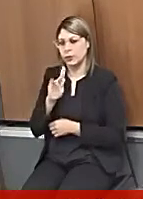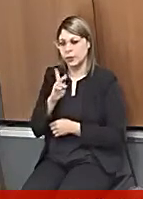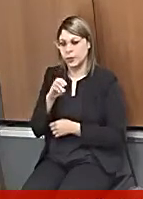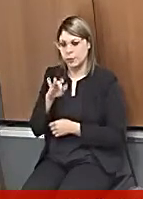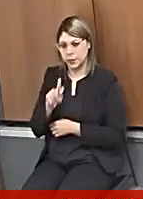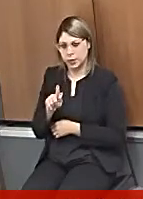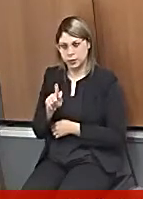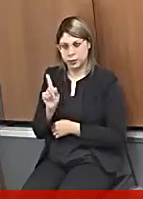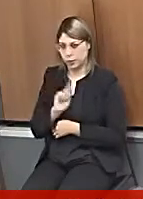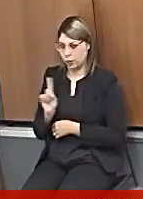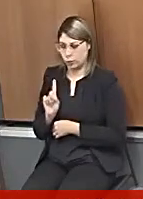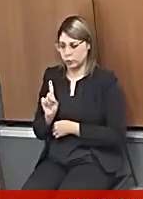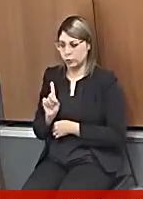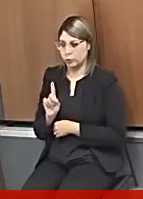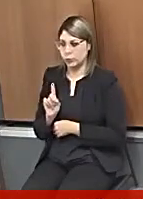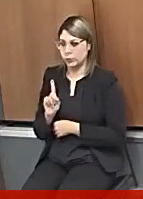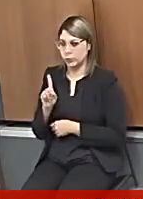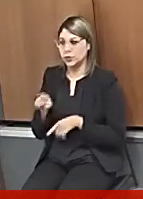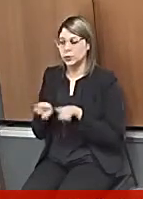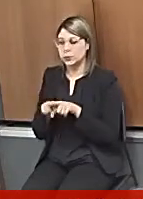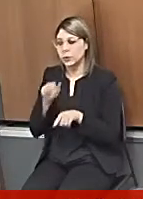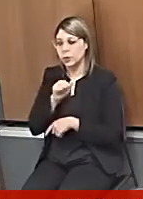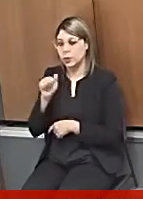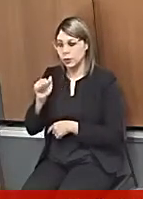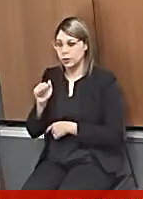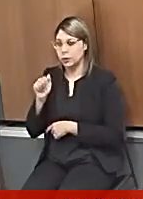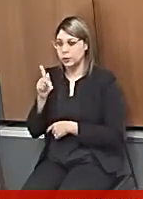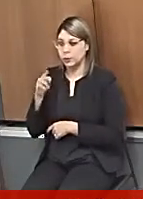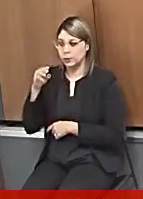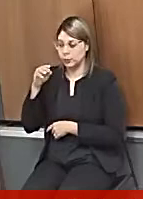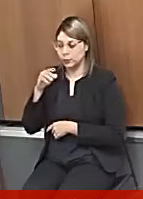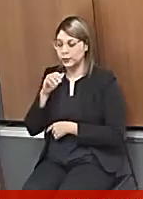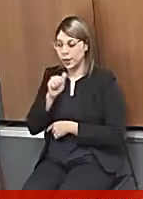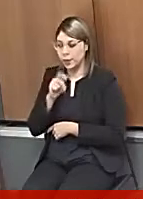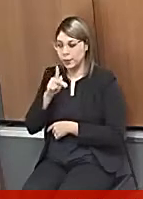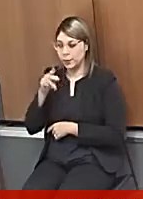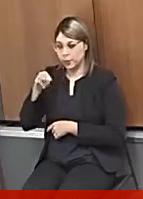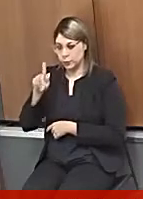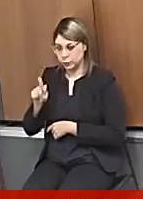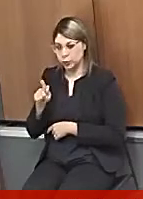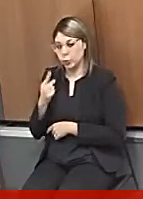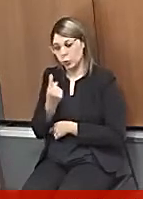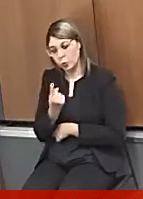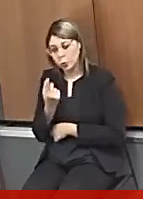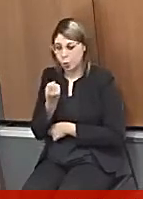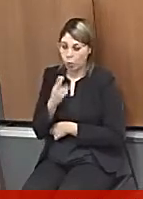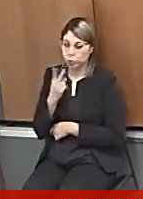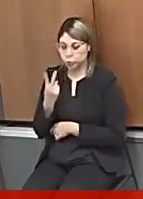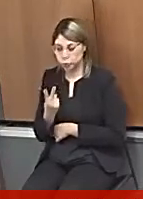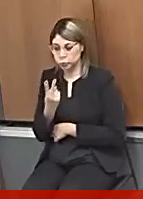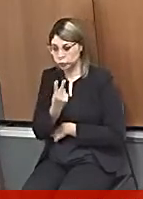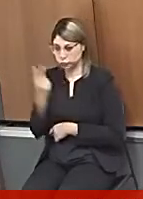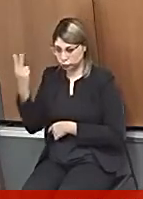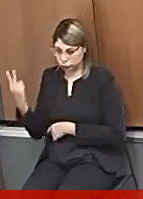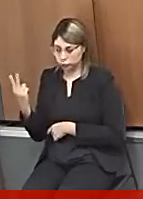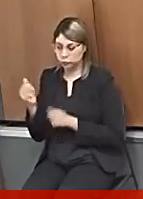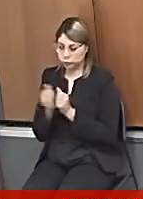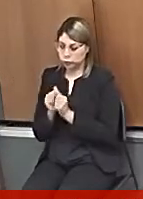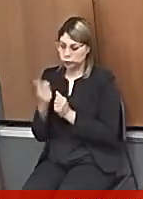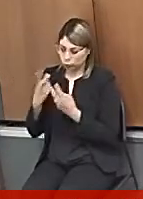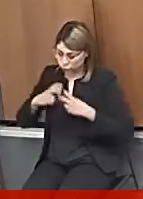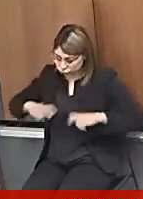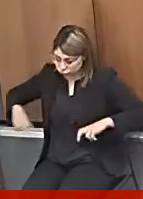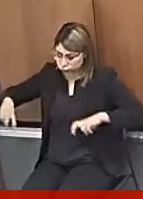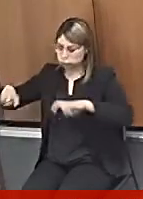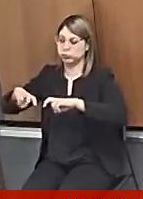e à pt mg uma ou duas de vocês e lá sentado autor